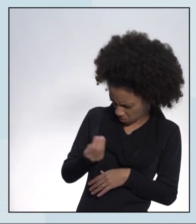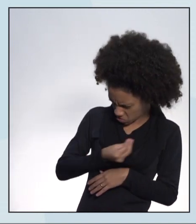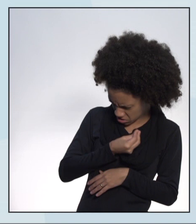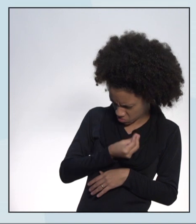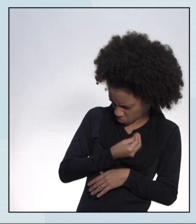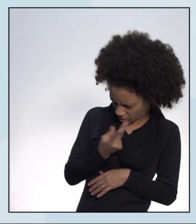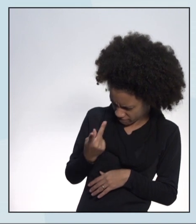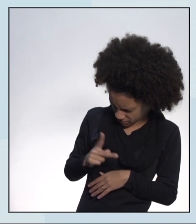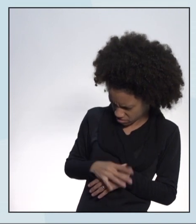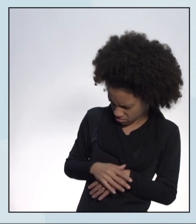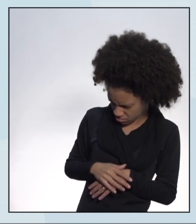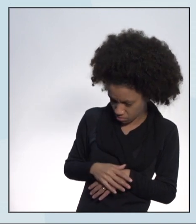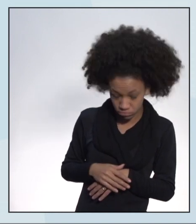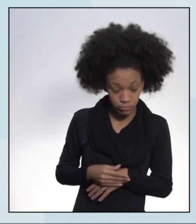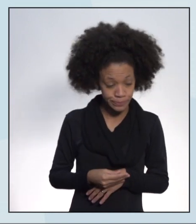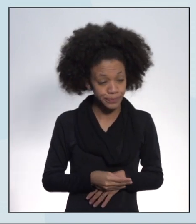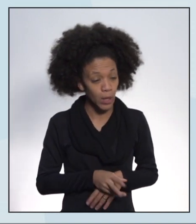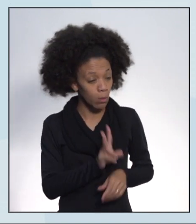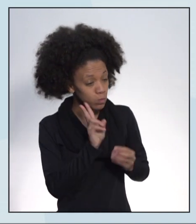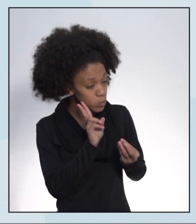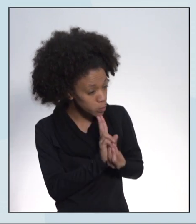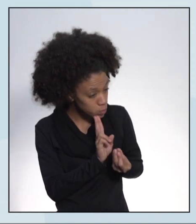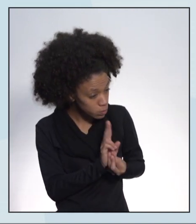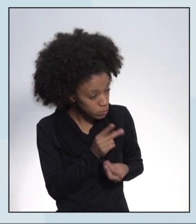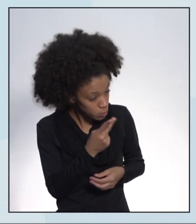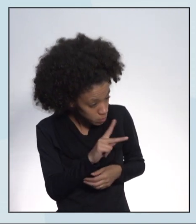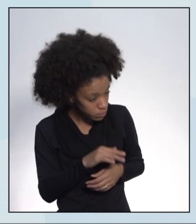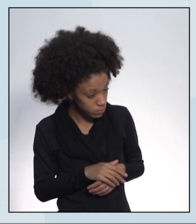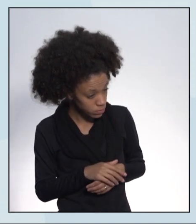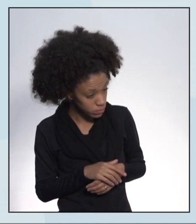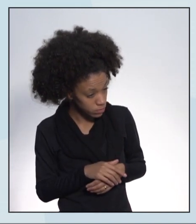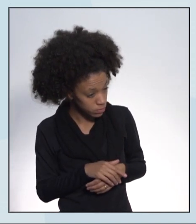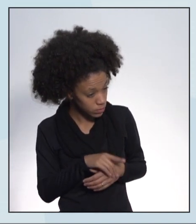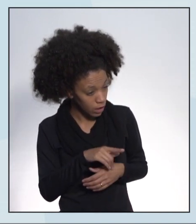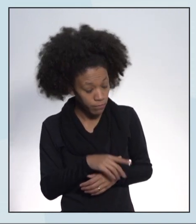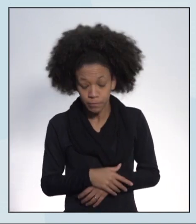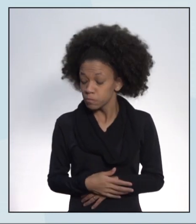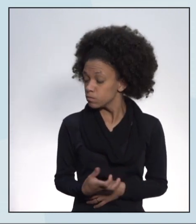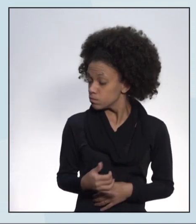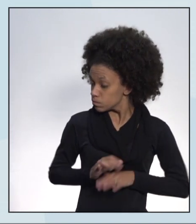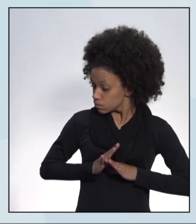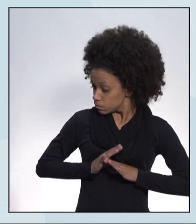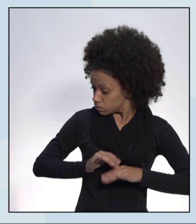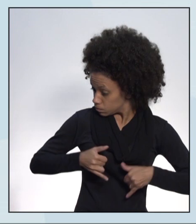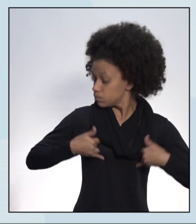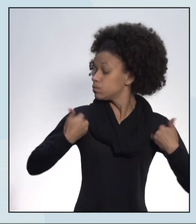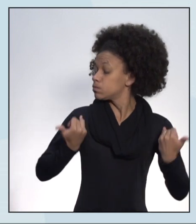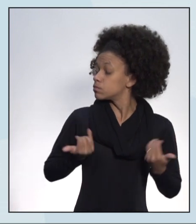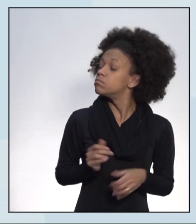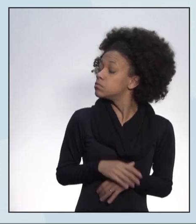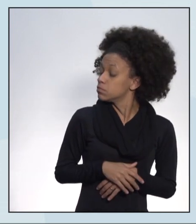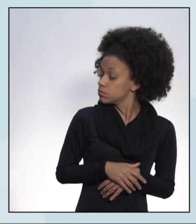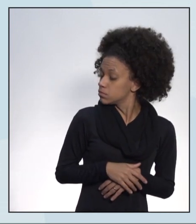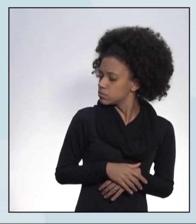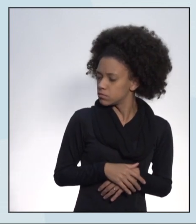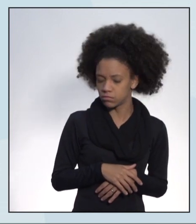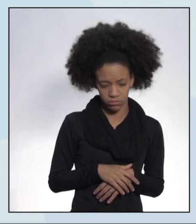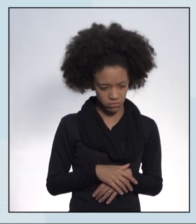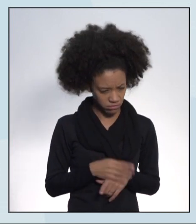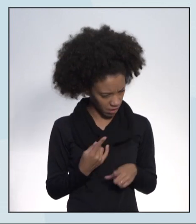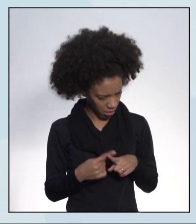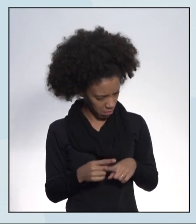dos outros. Mas você é orgulhosa, de certo que sou. Mas por quê? É boa,